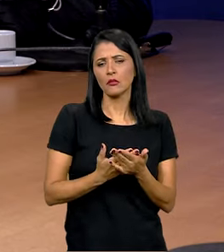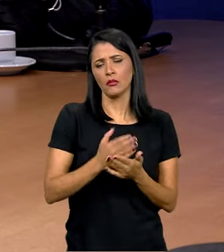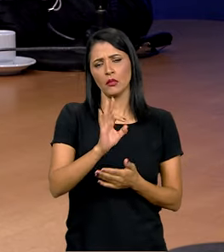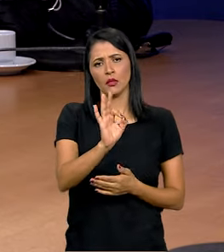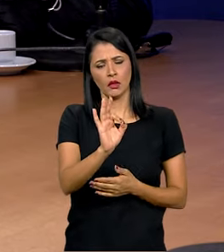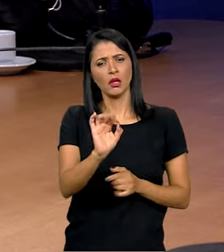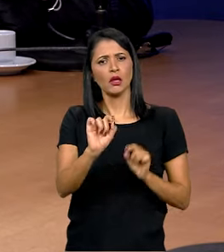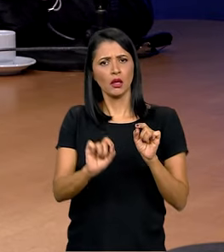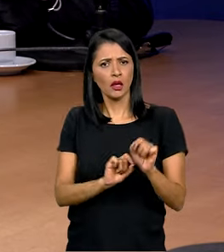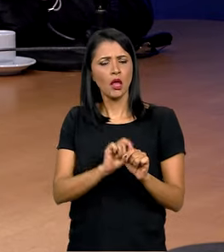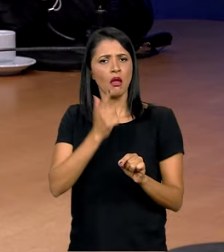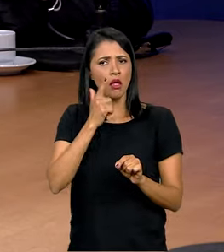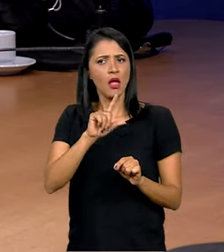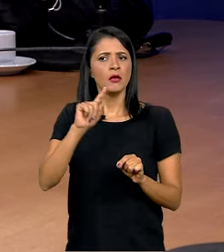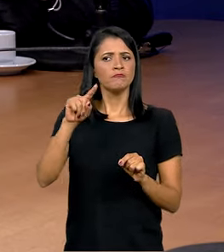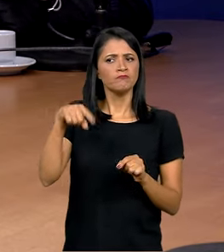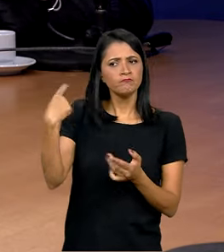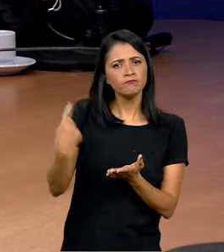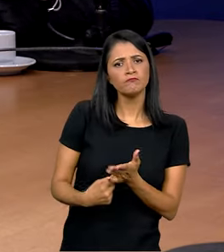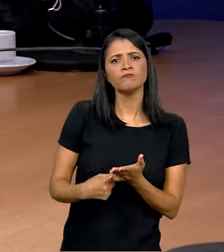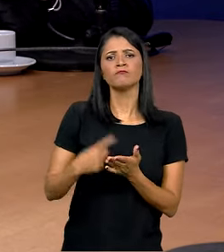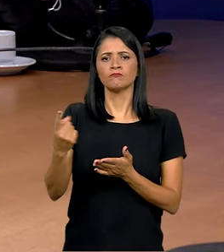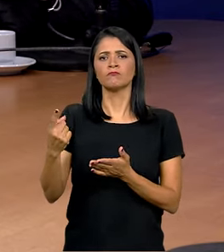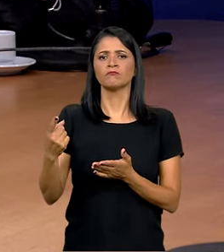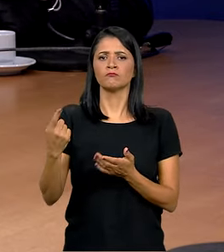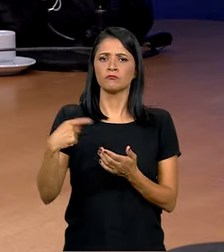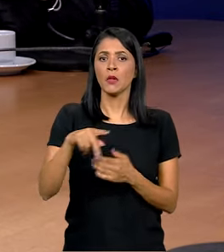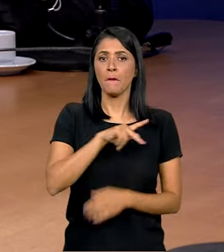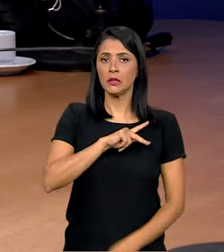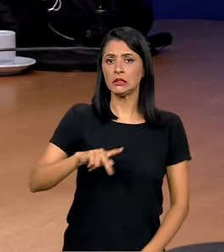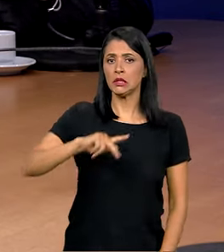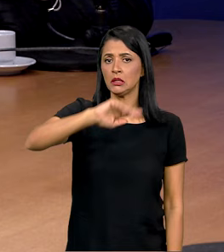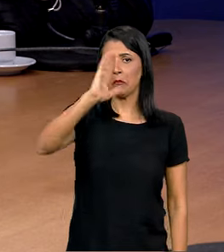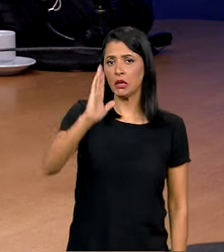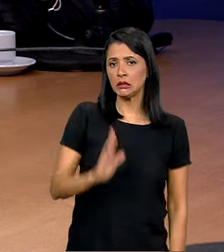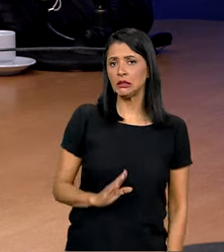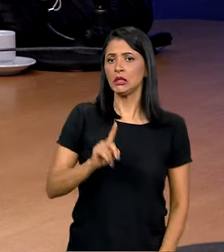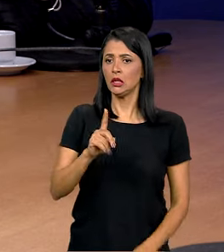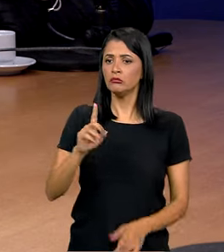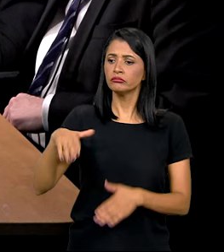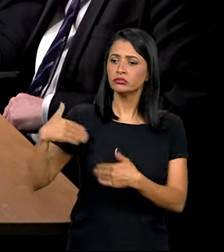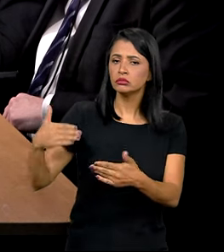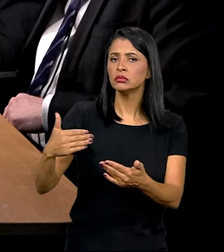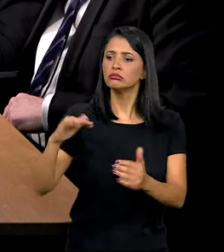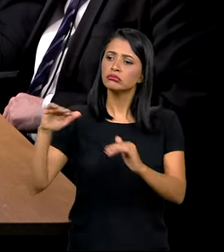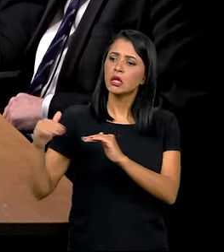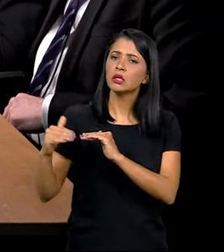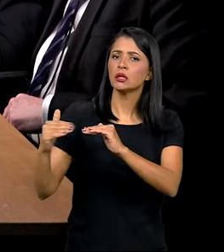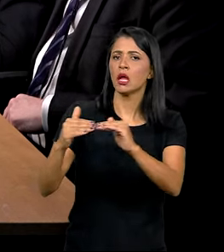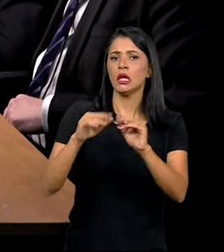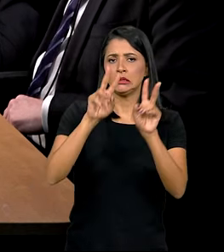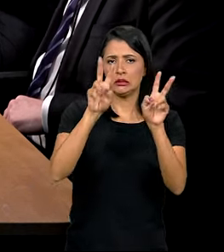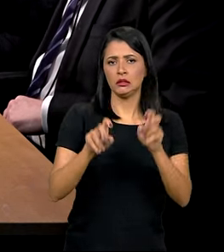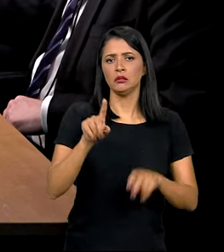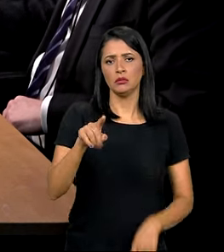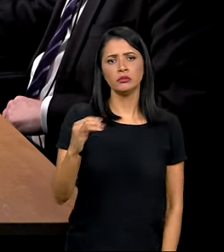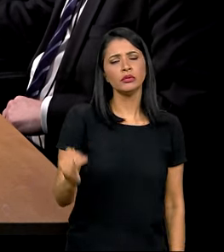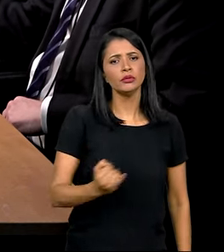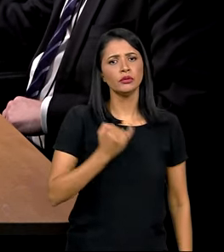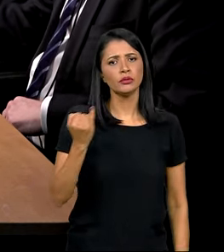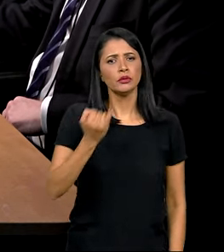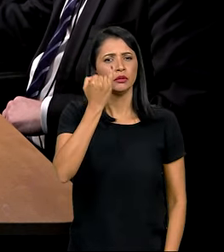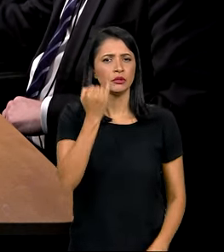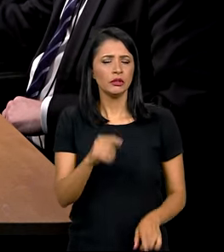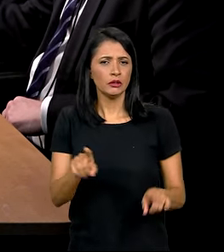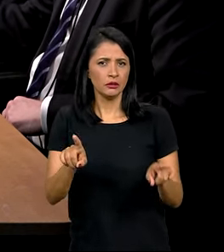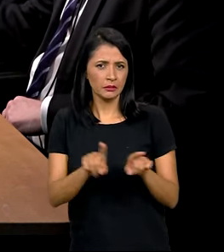acredita que um acerto de condução da presidência brasileira avançar num consenso em um tema tão